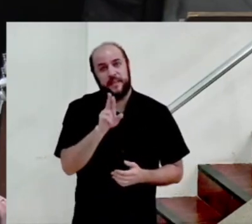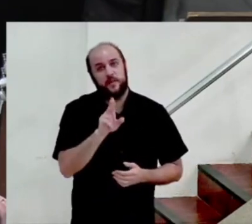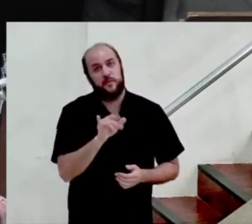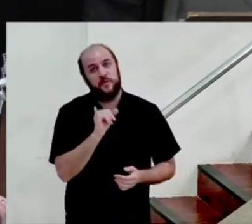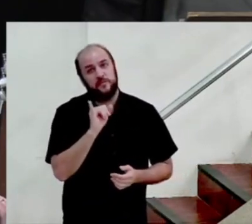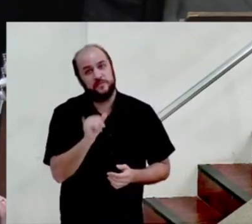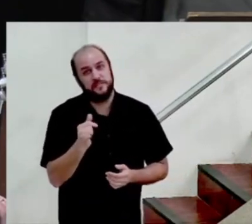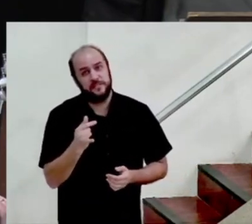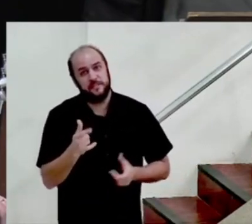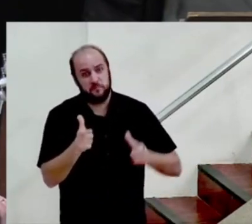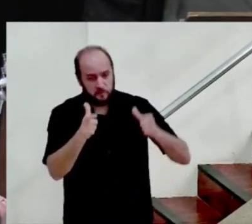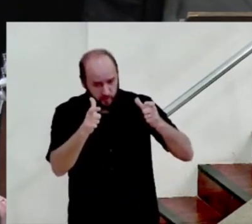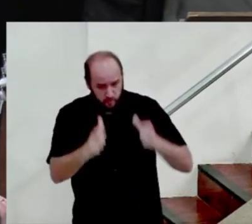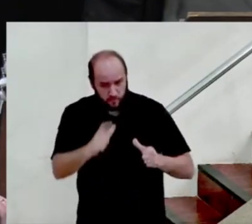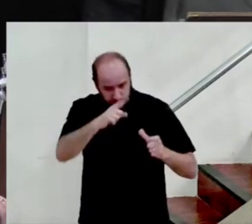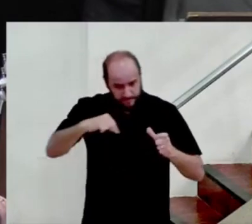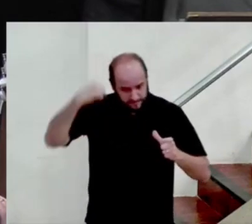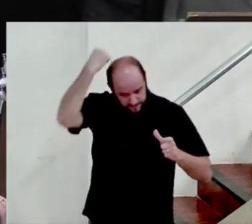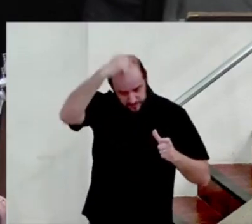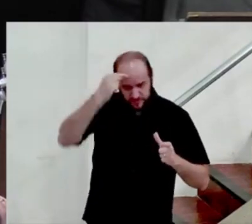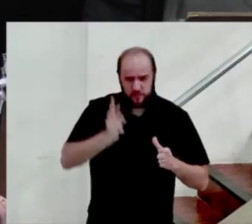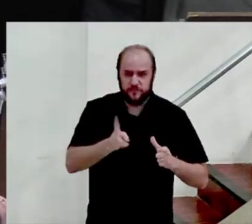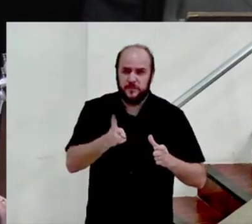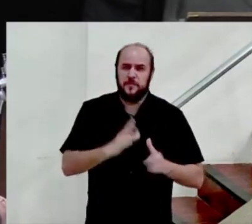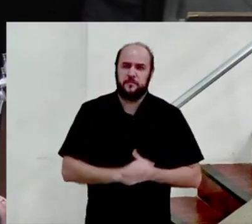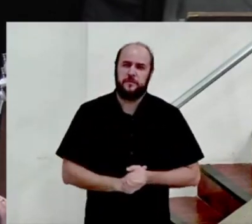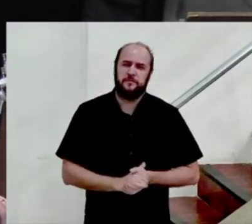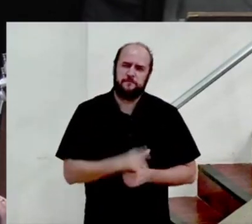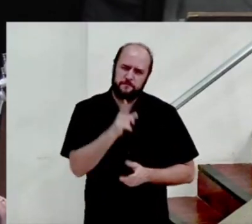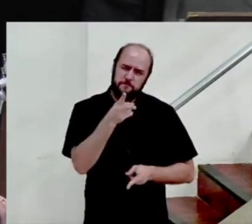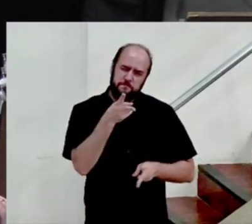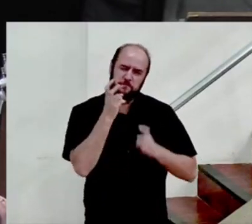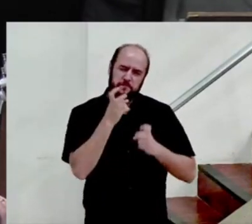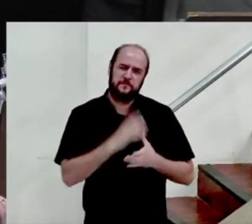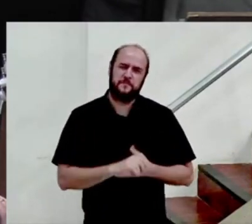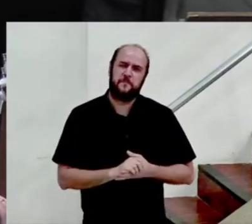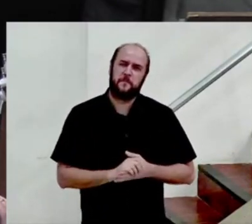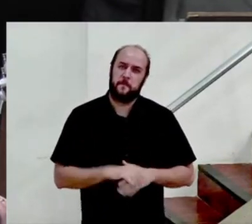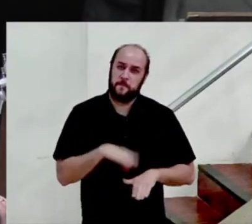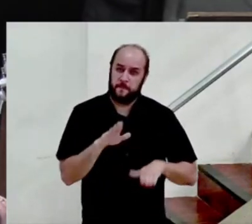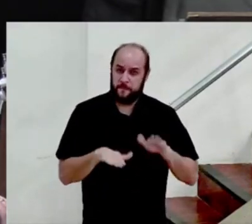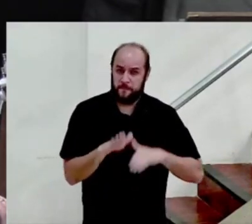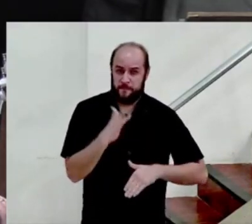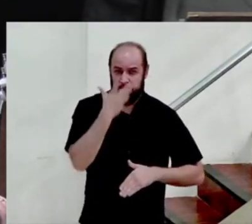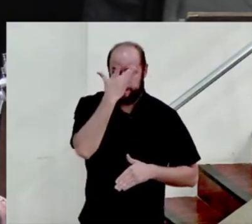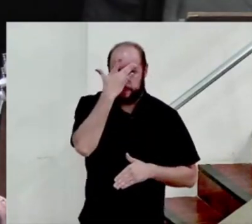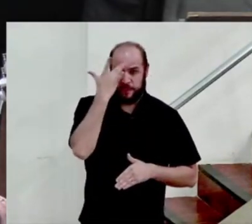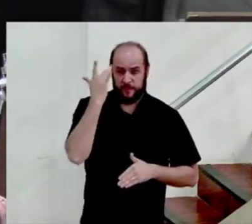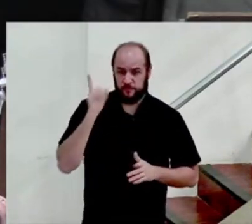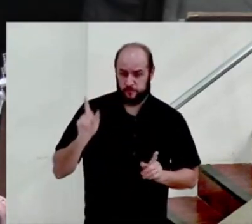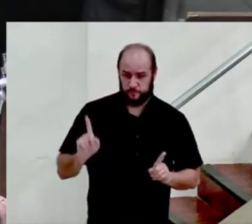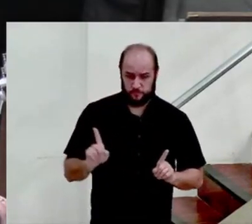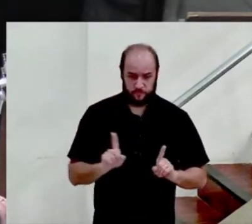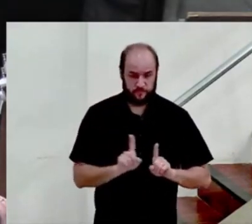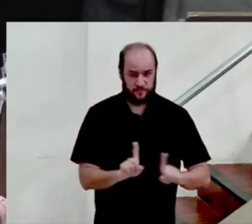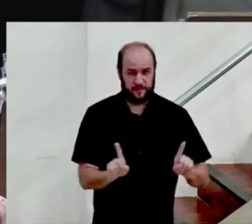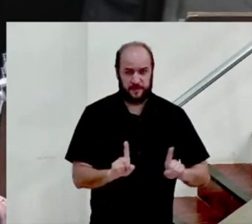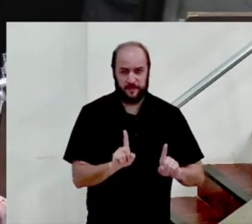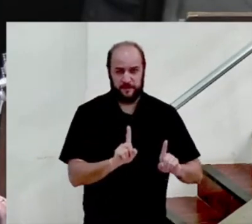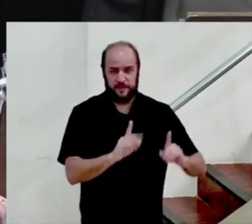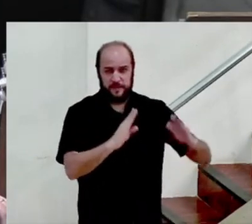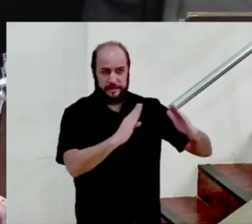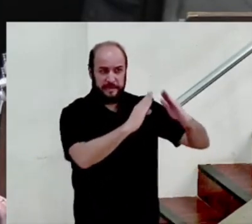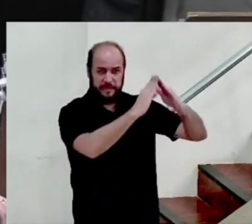um santuário. Não sei se você já reparou como as pessoas às vezes se aproximam de capelas de diversas